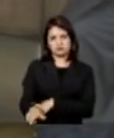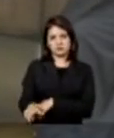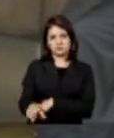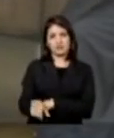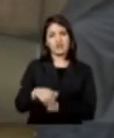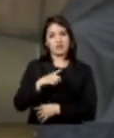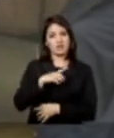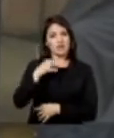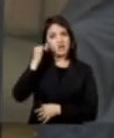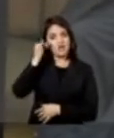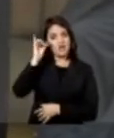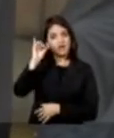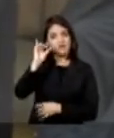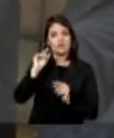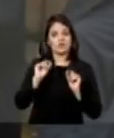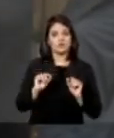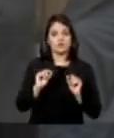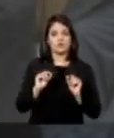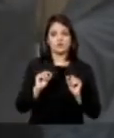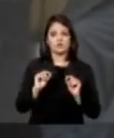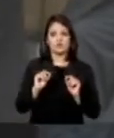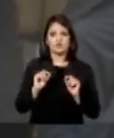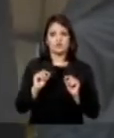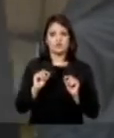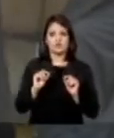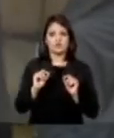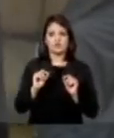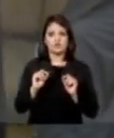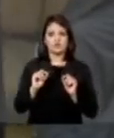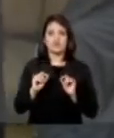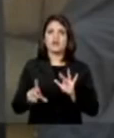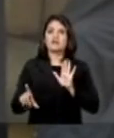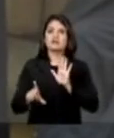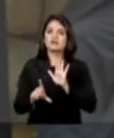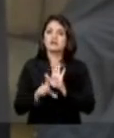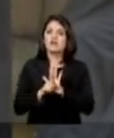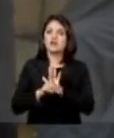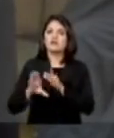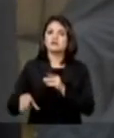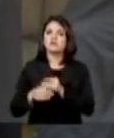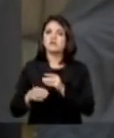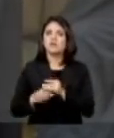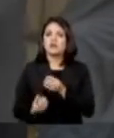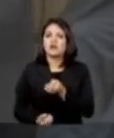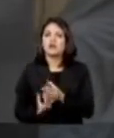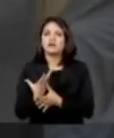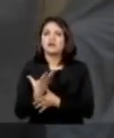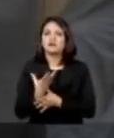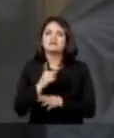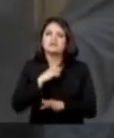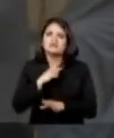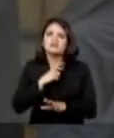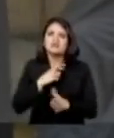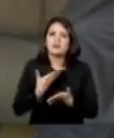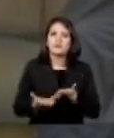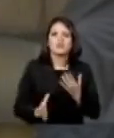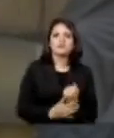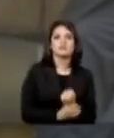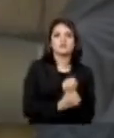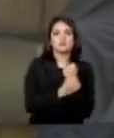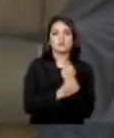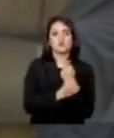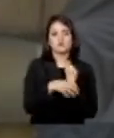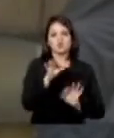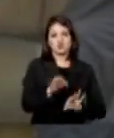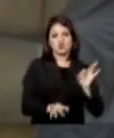evitando que construções legislativas e jurisprudenciais causassem insegurança jurídica e